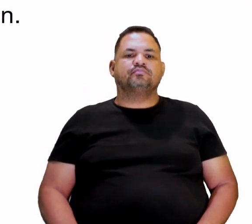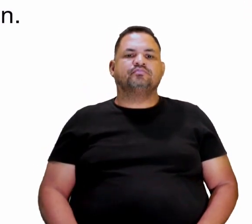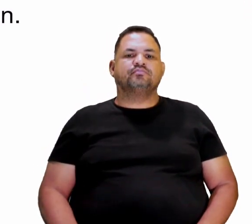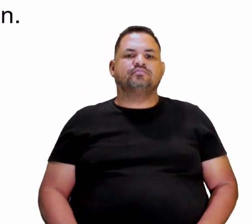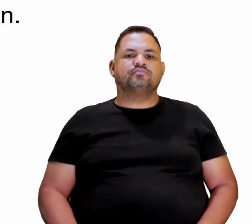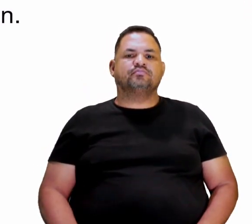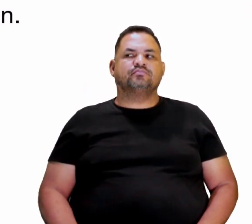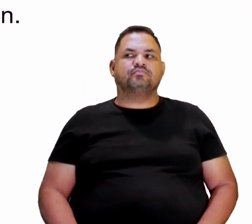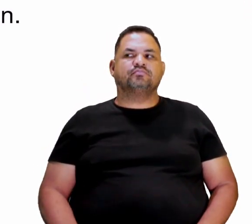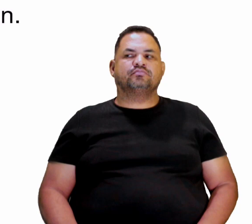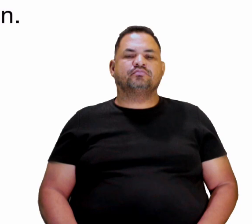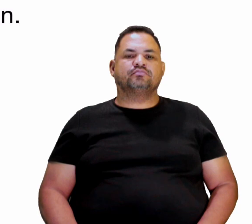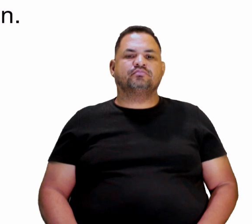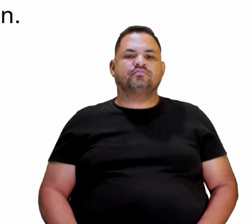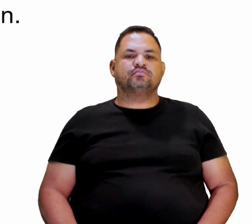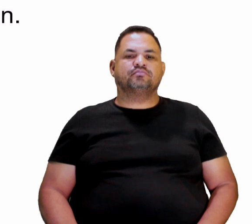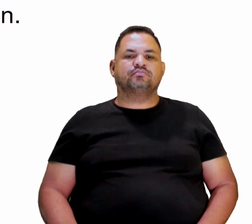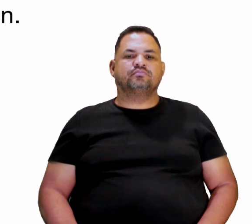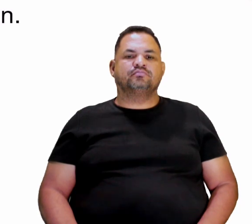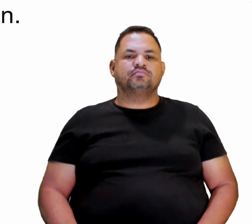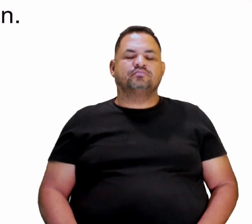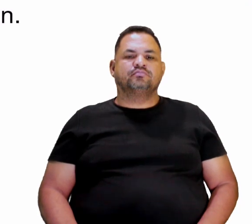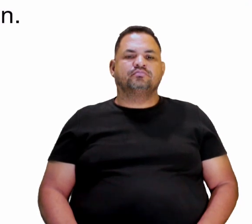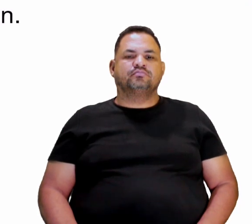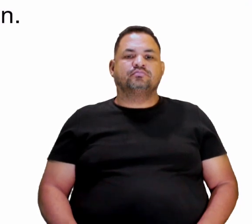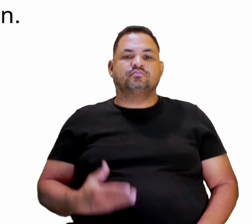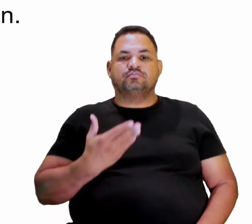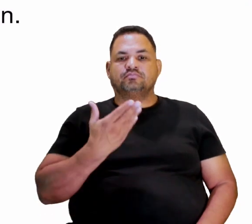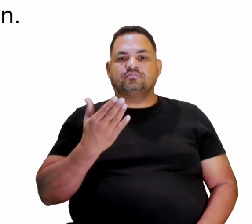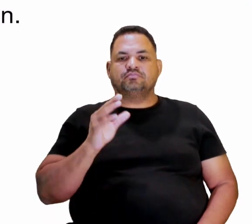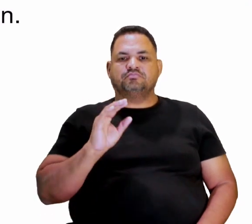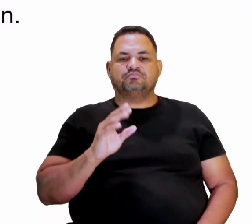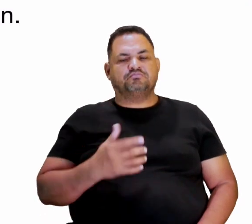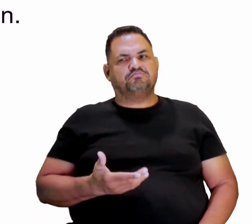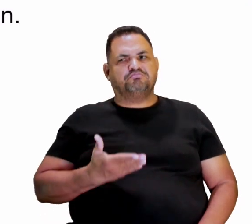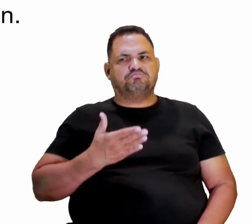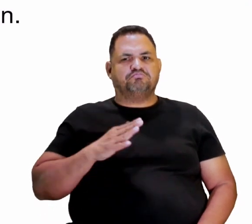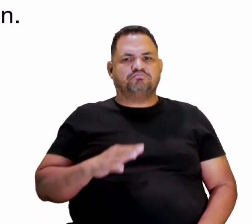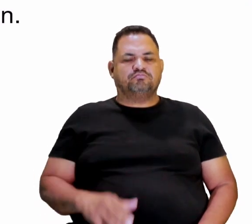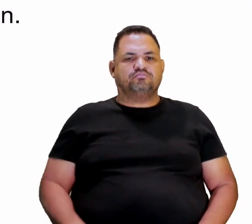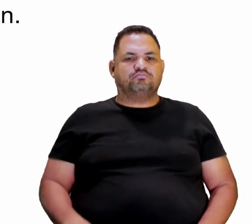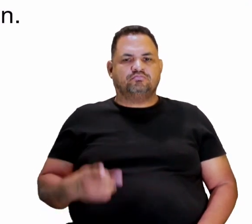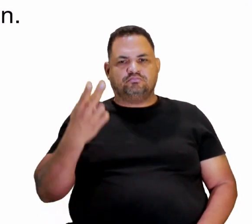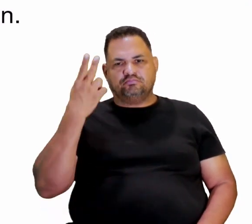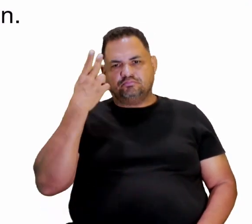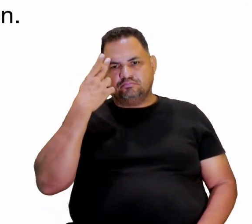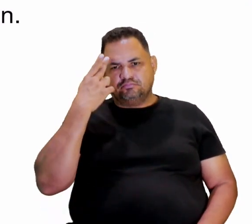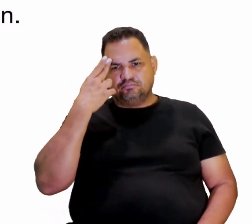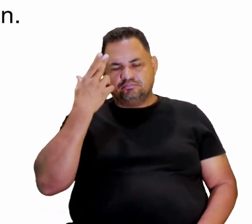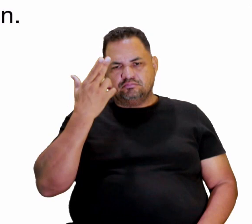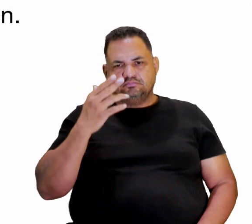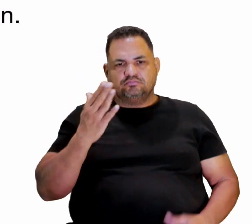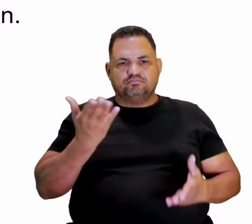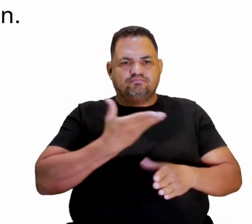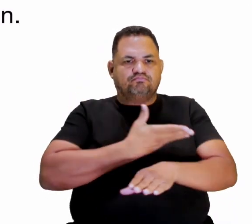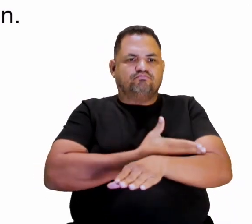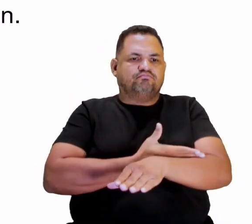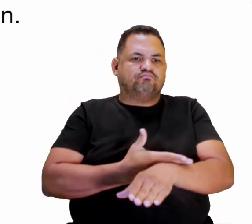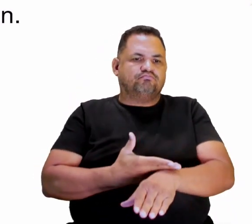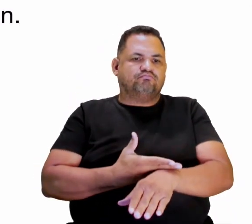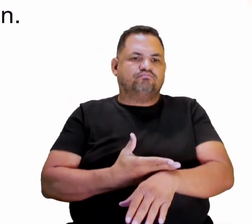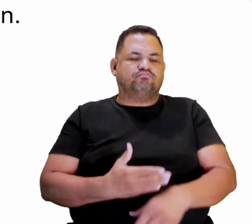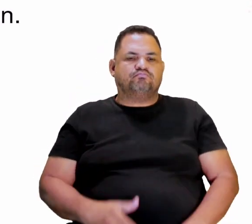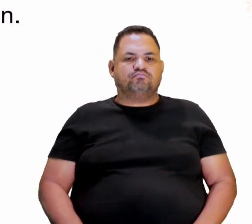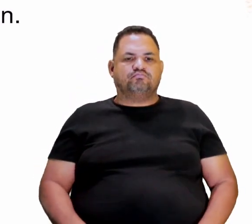Próxima, usually. Usually, ela já vai ser um pouco menos, mas é geralmente,